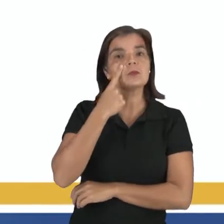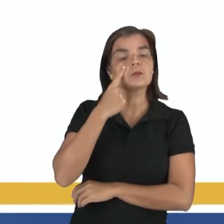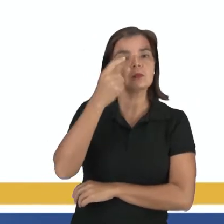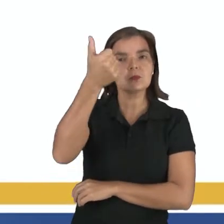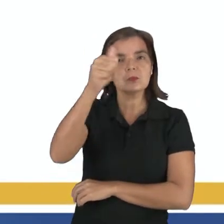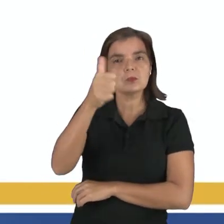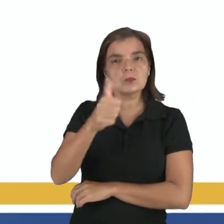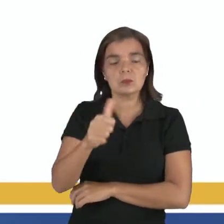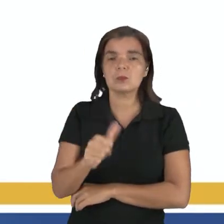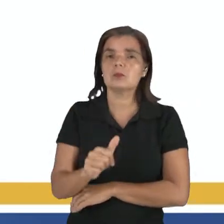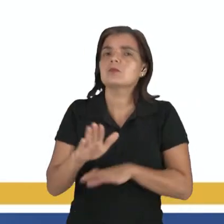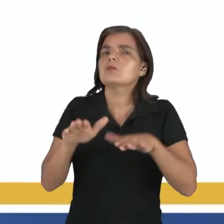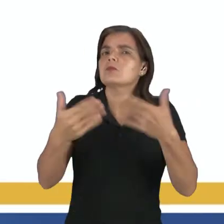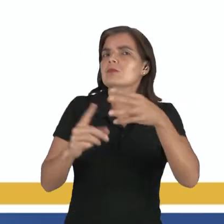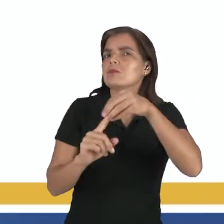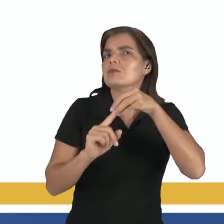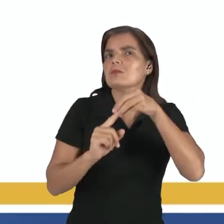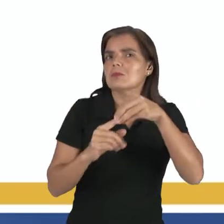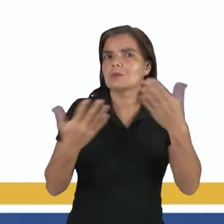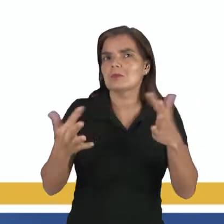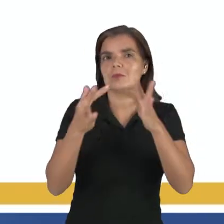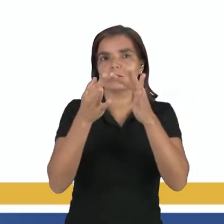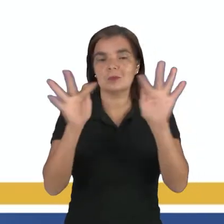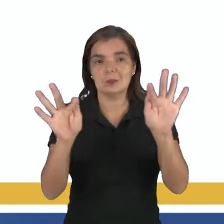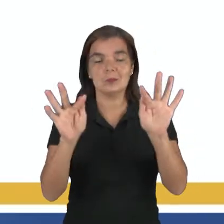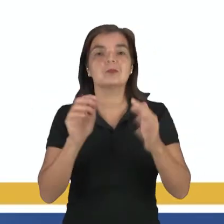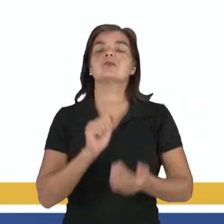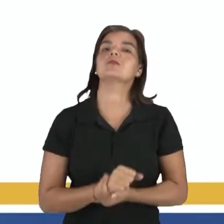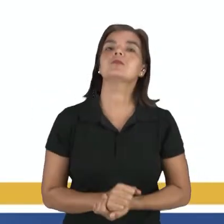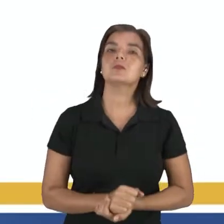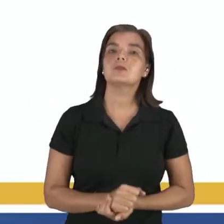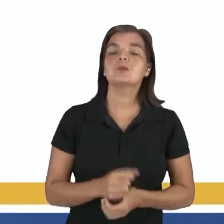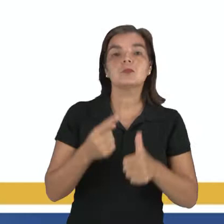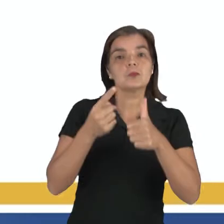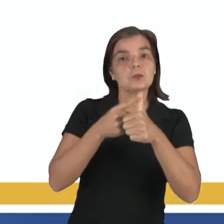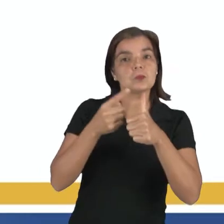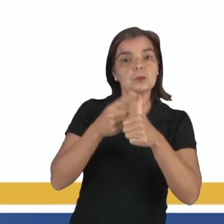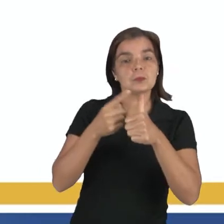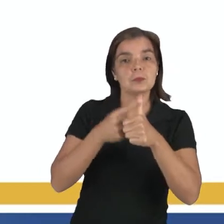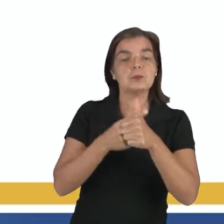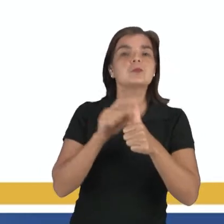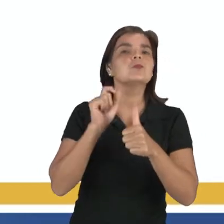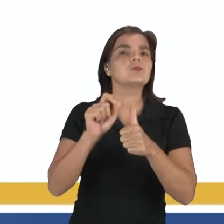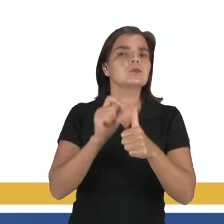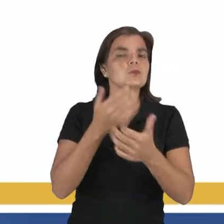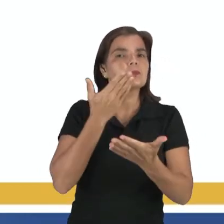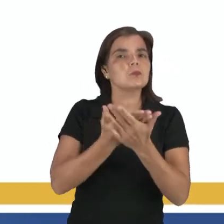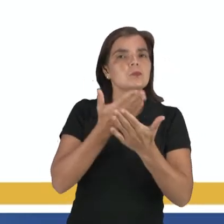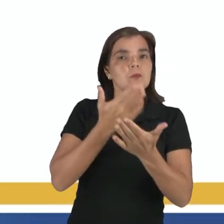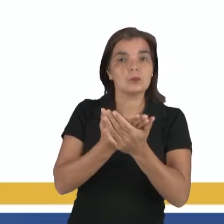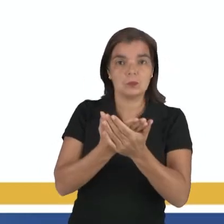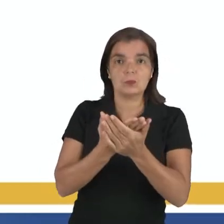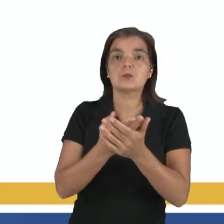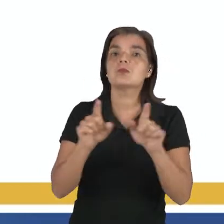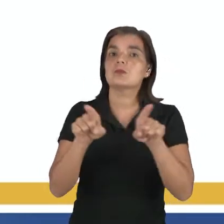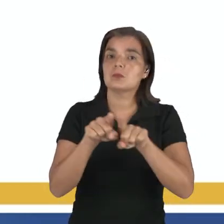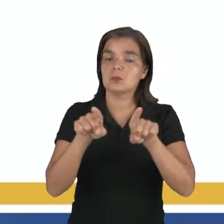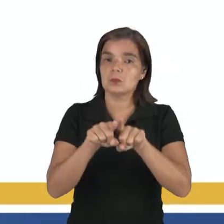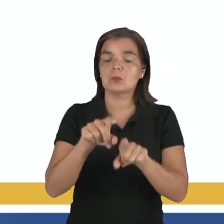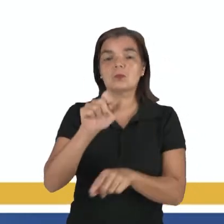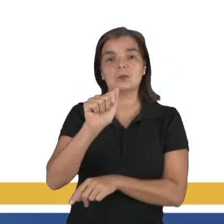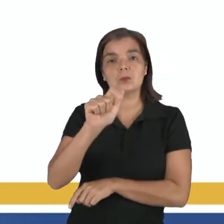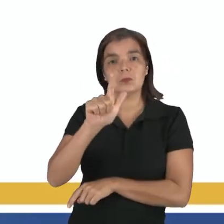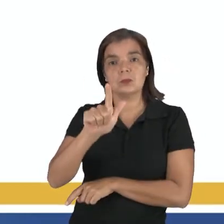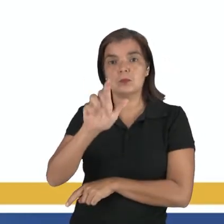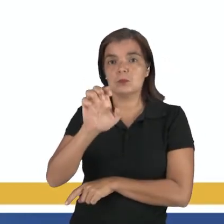a análise da função. Tá? Nós vamos ver a análise da função do primeiro grau através de um estudo algébrico